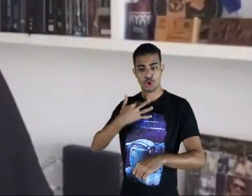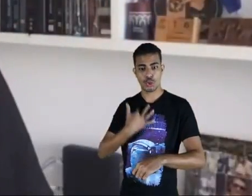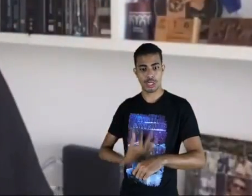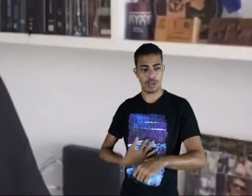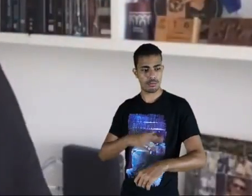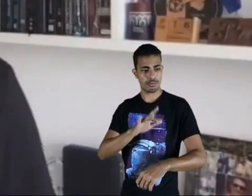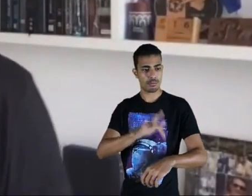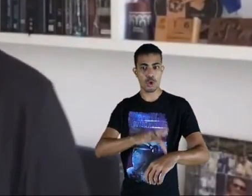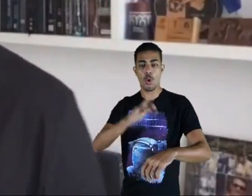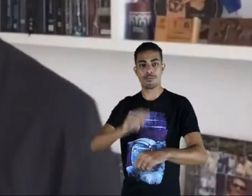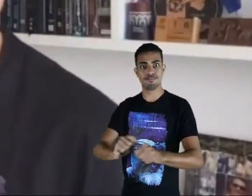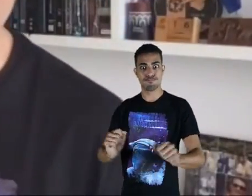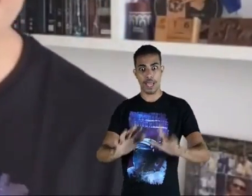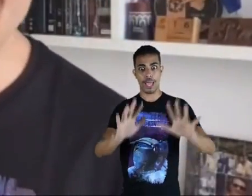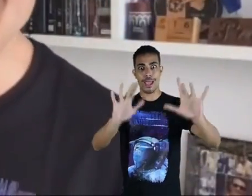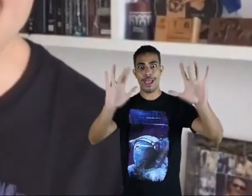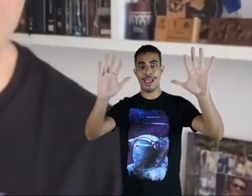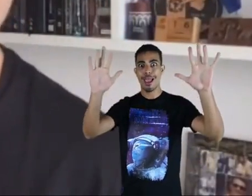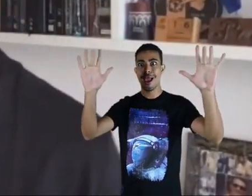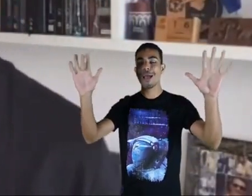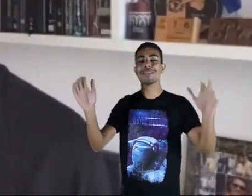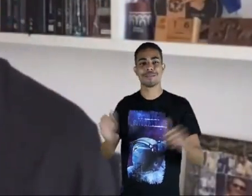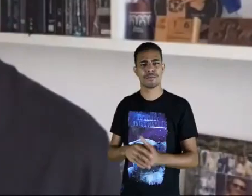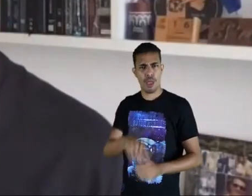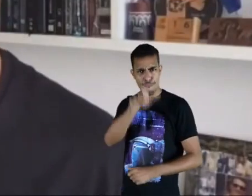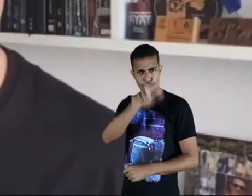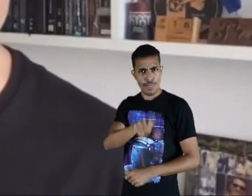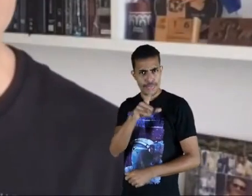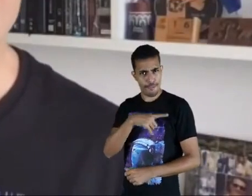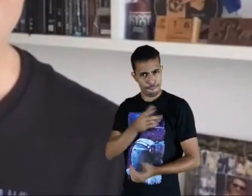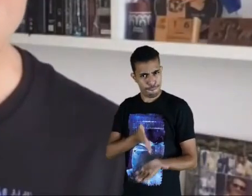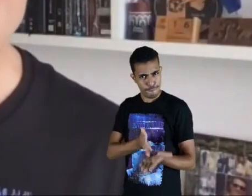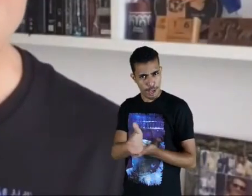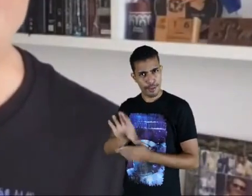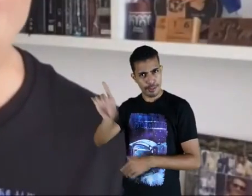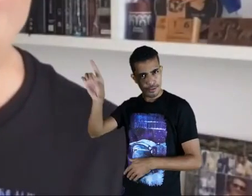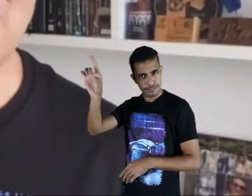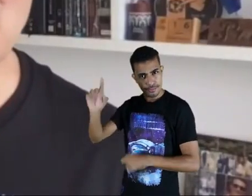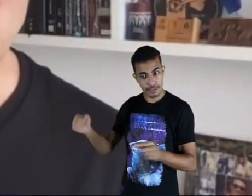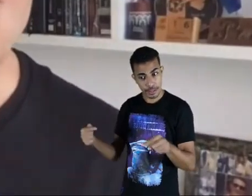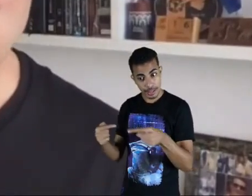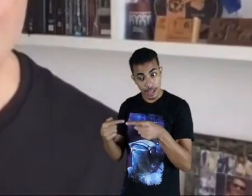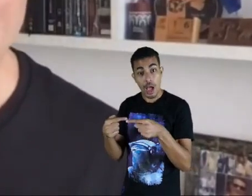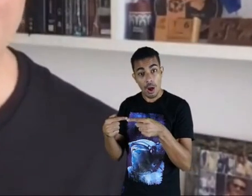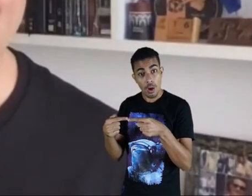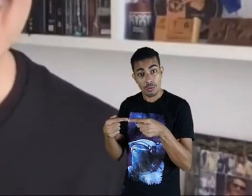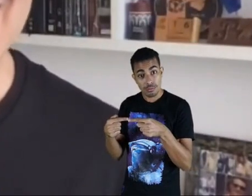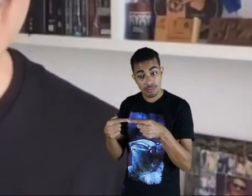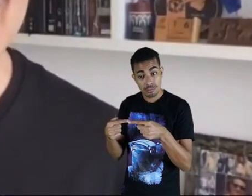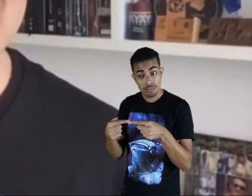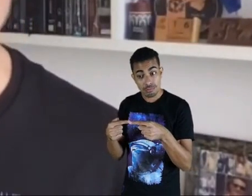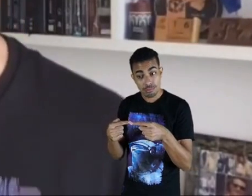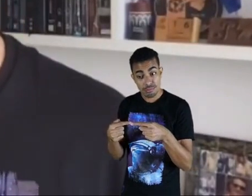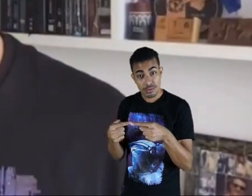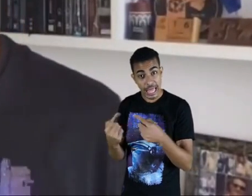em bênção. Você tem sido fiel a Deus de acordo com José?